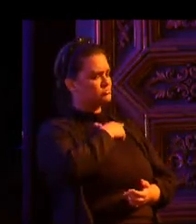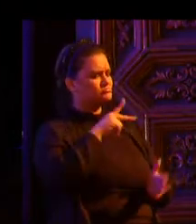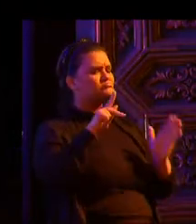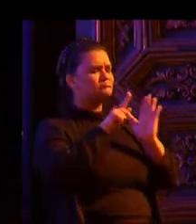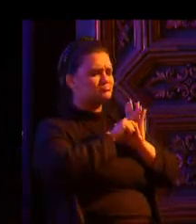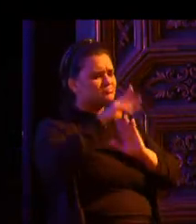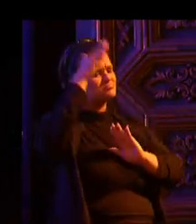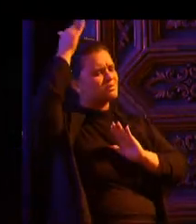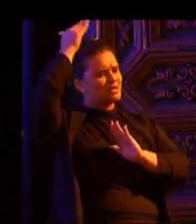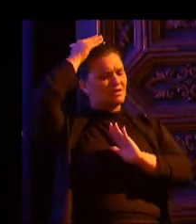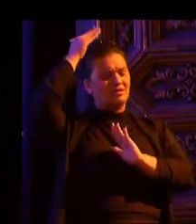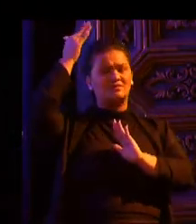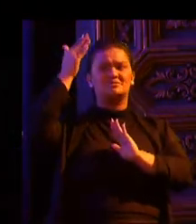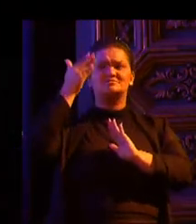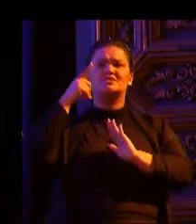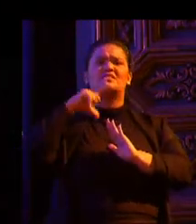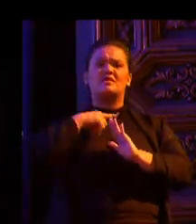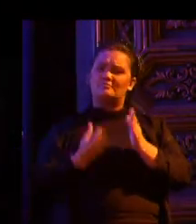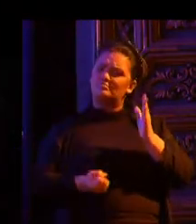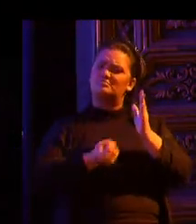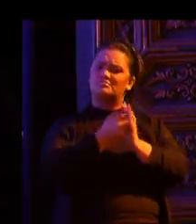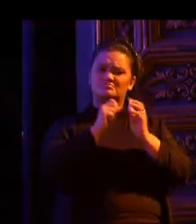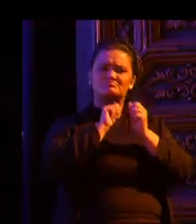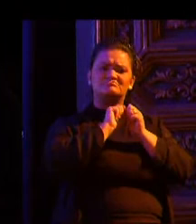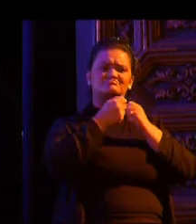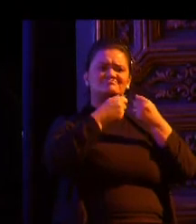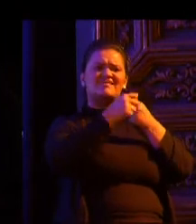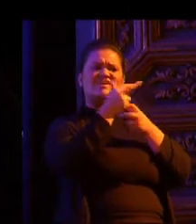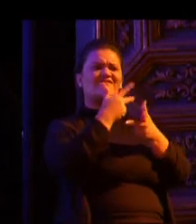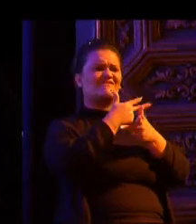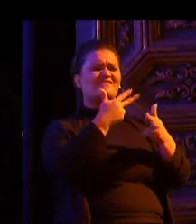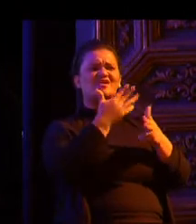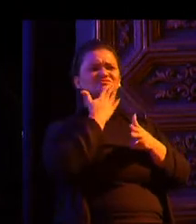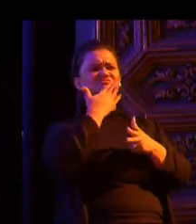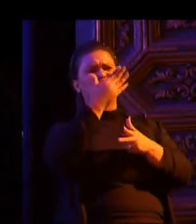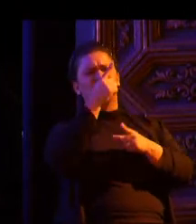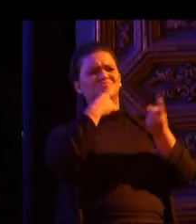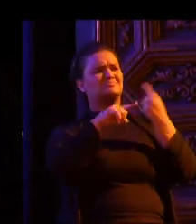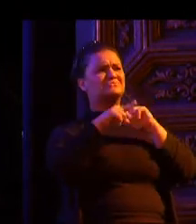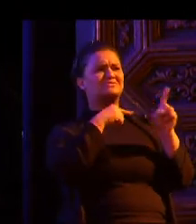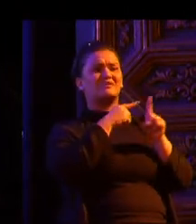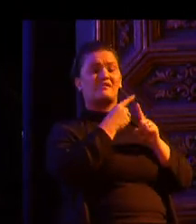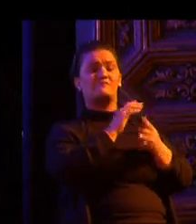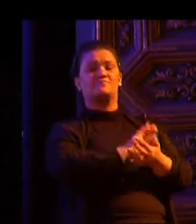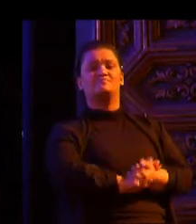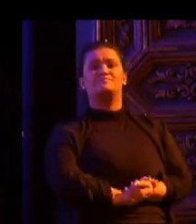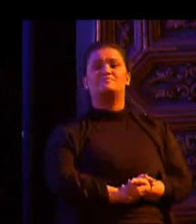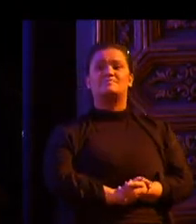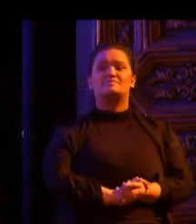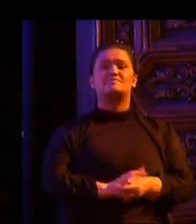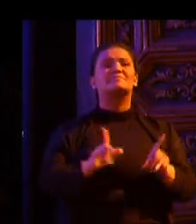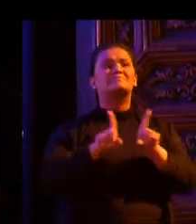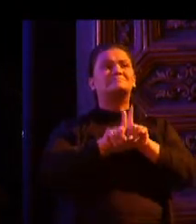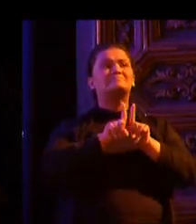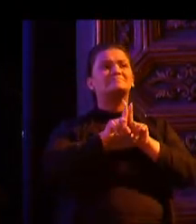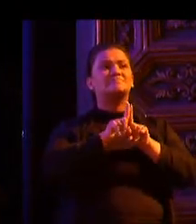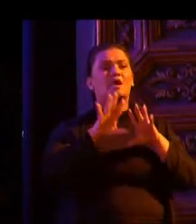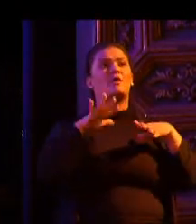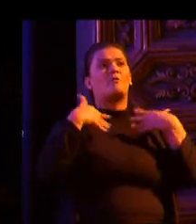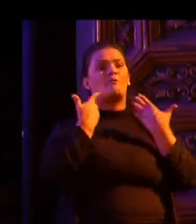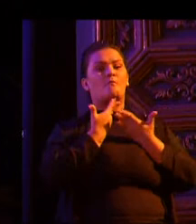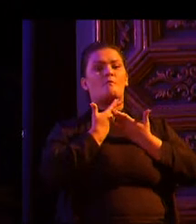aqui uma produção muito grande de vários estilos, vários gêneros musicais. E quando a gente